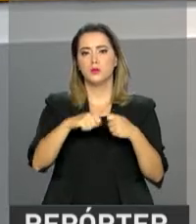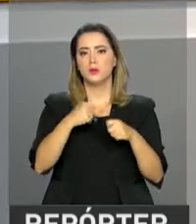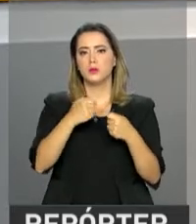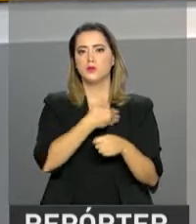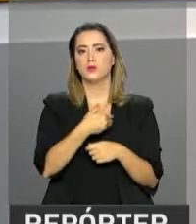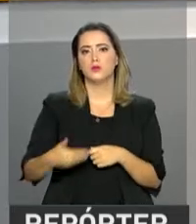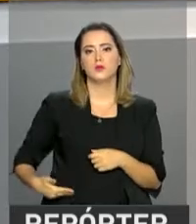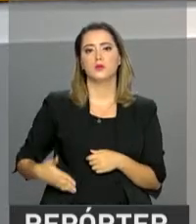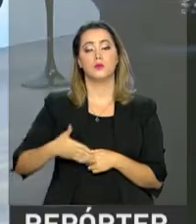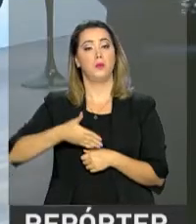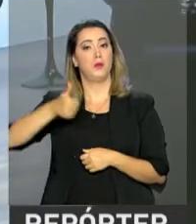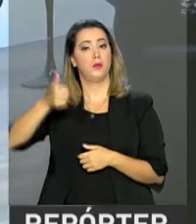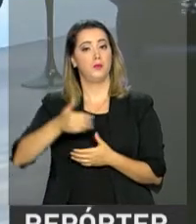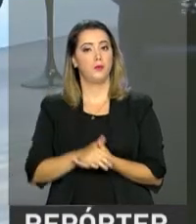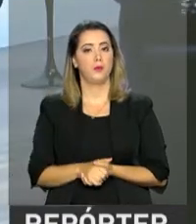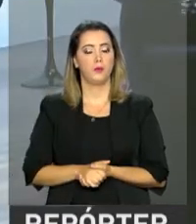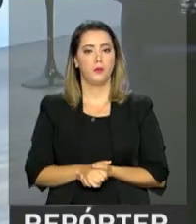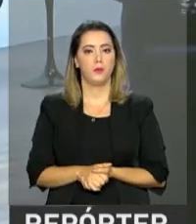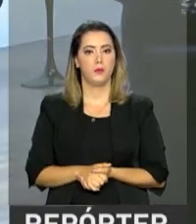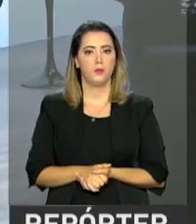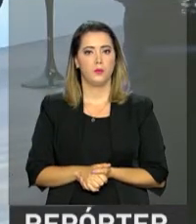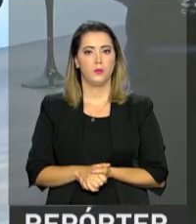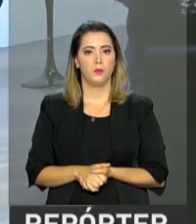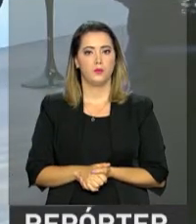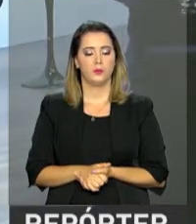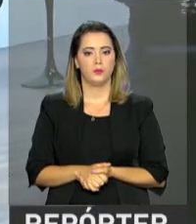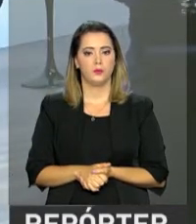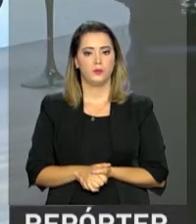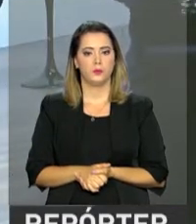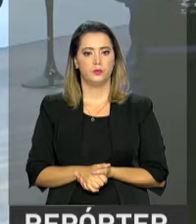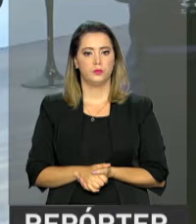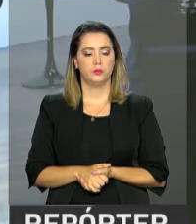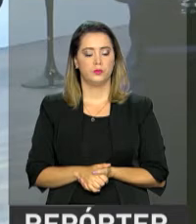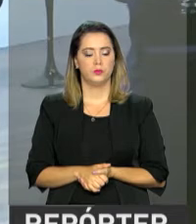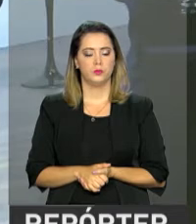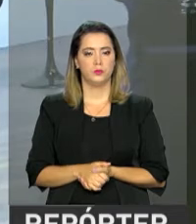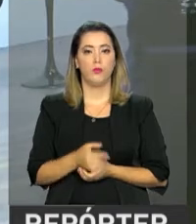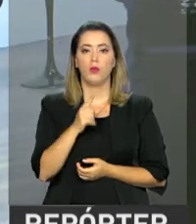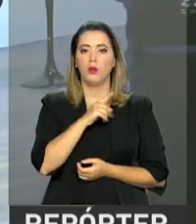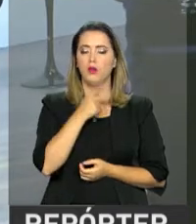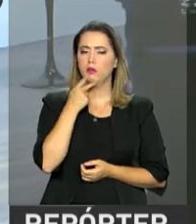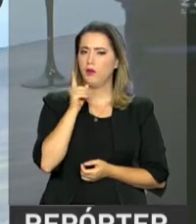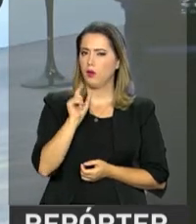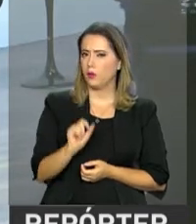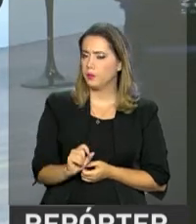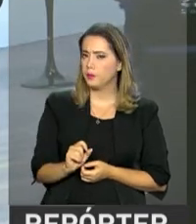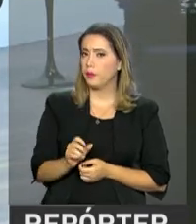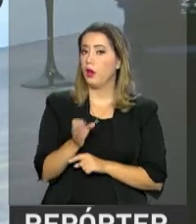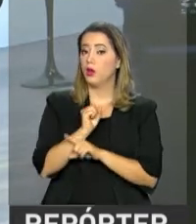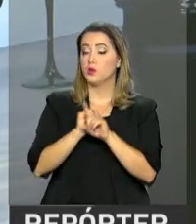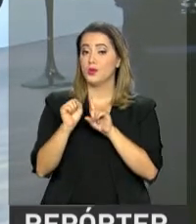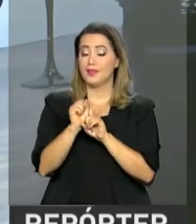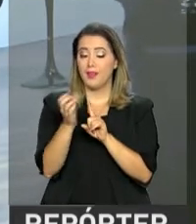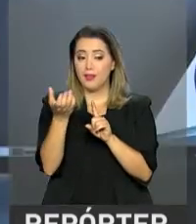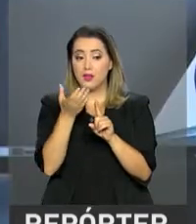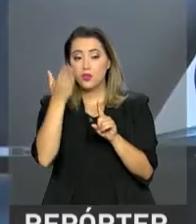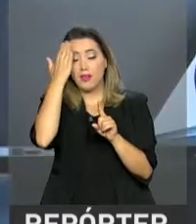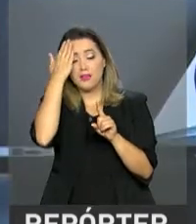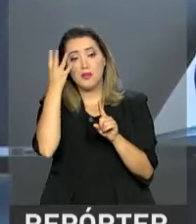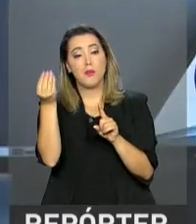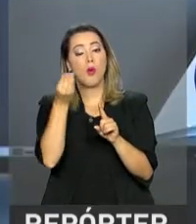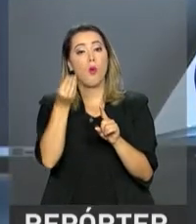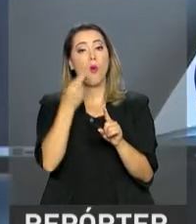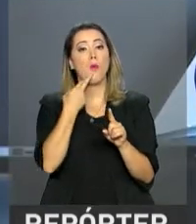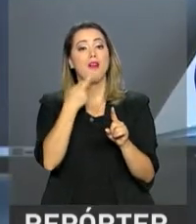melhor à sociedade que é ver quanto ela tem de ver torno dos